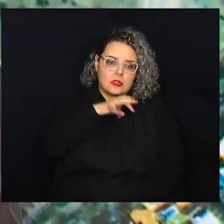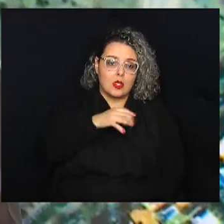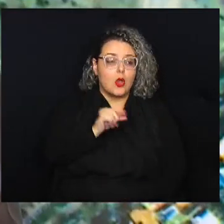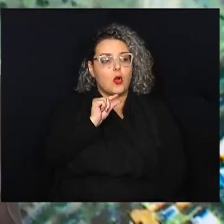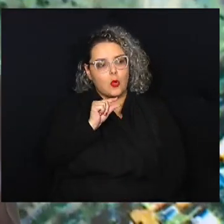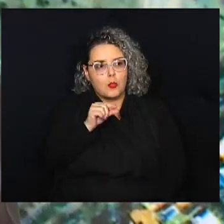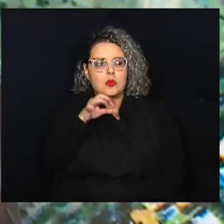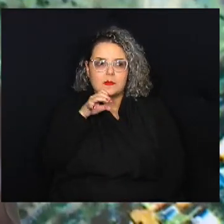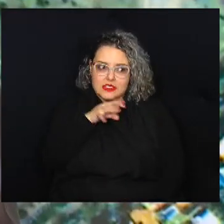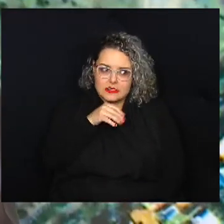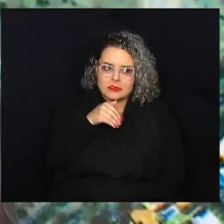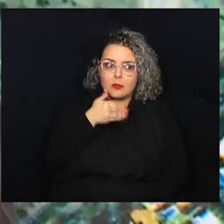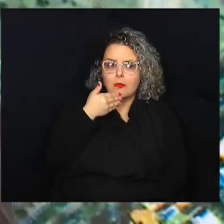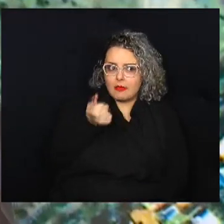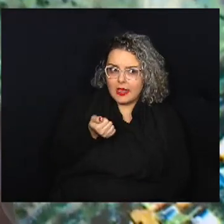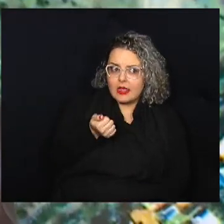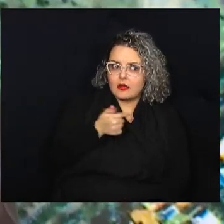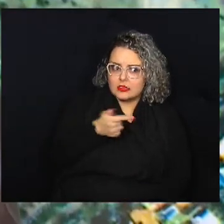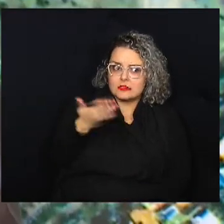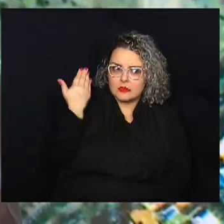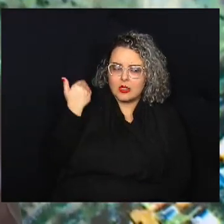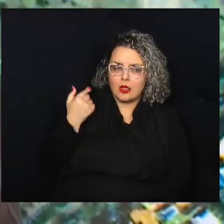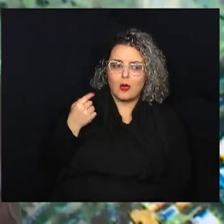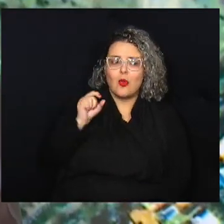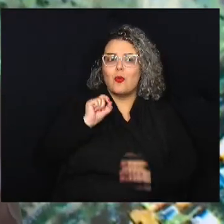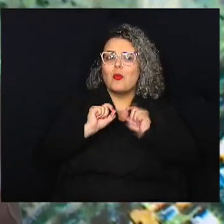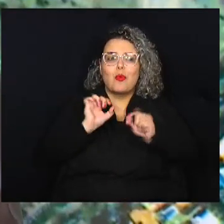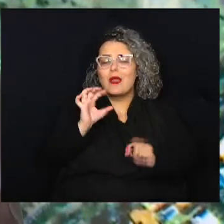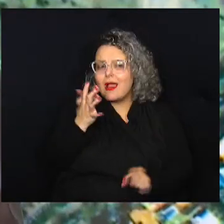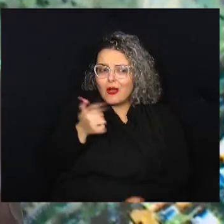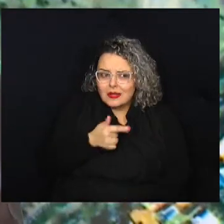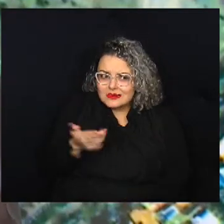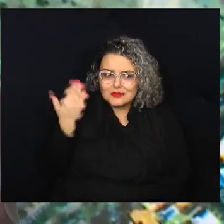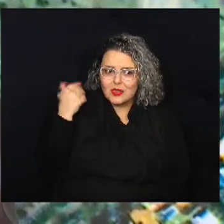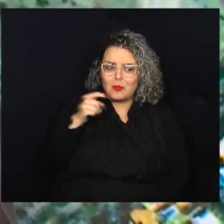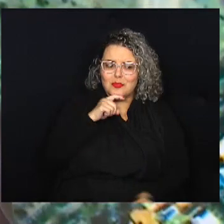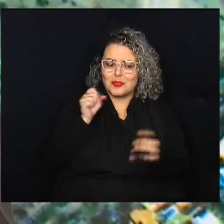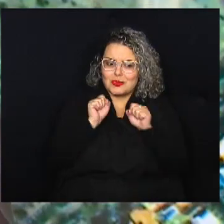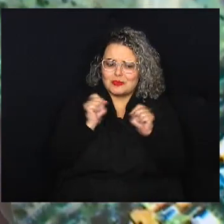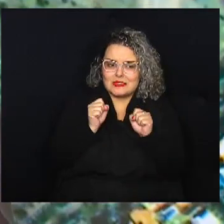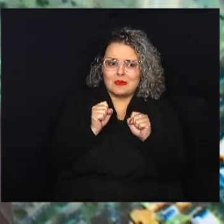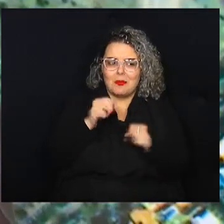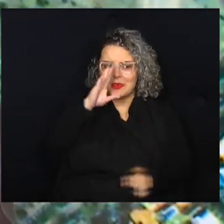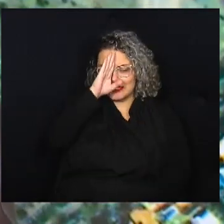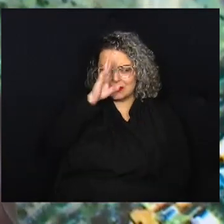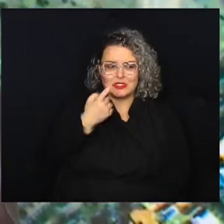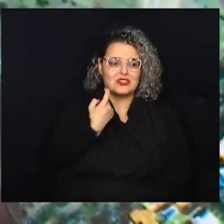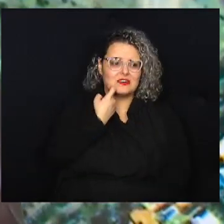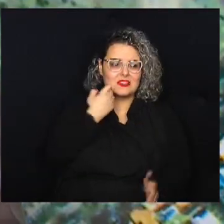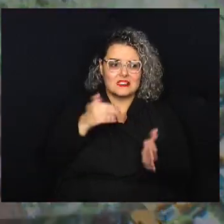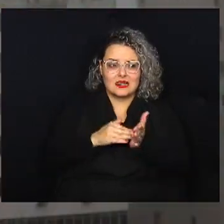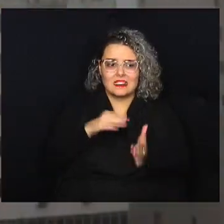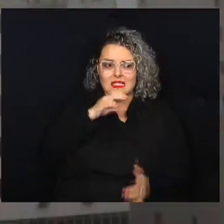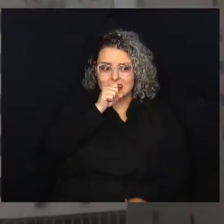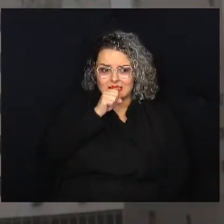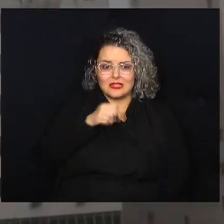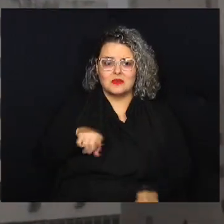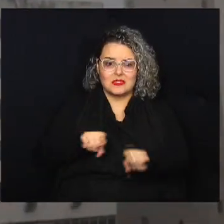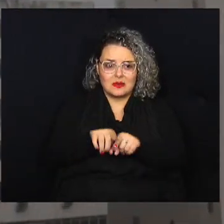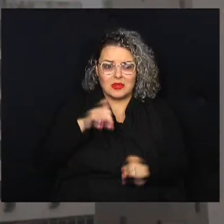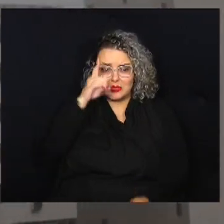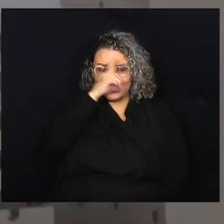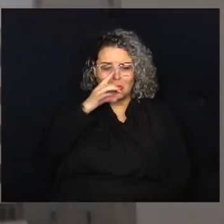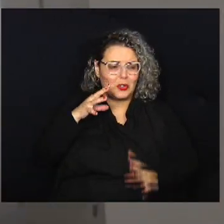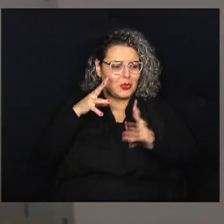semana passada, né? O que aconteceu na semana passada? Por que tanto frio aí, principalmente de sexta para sábado e no domingo também todo